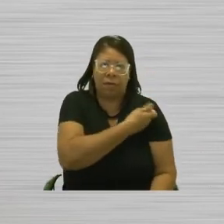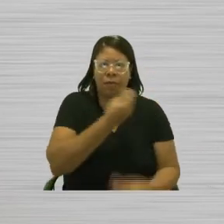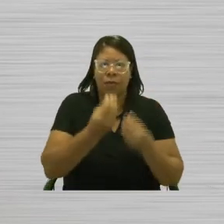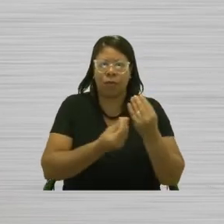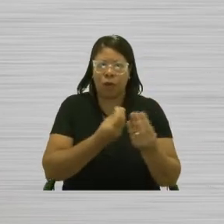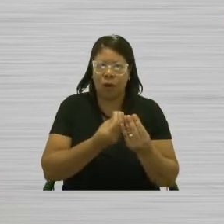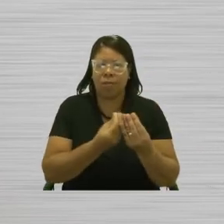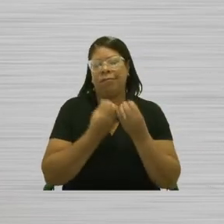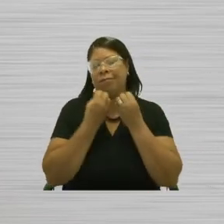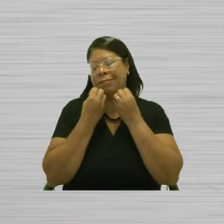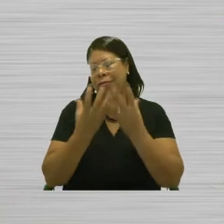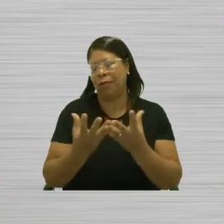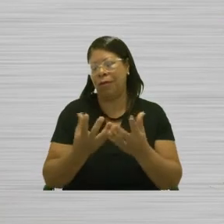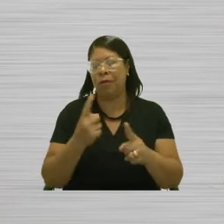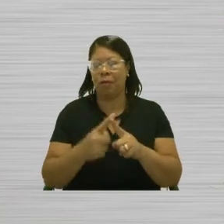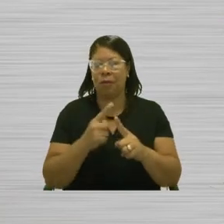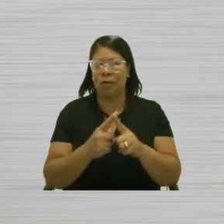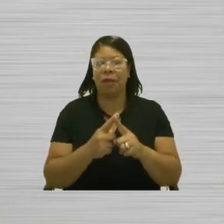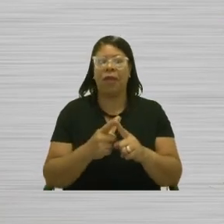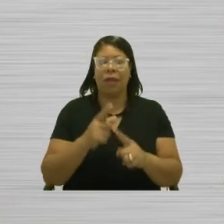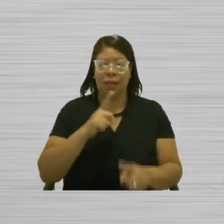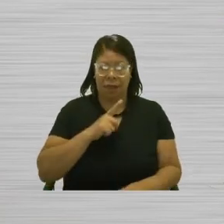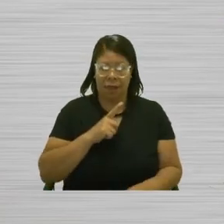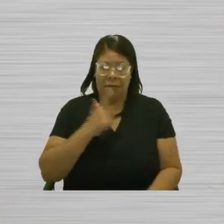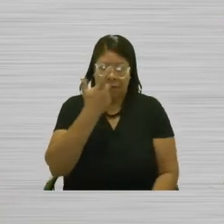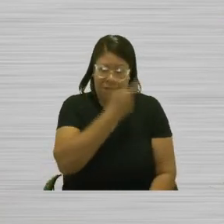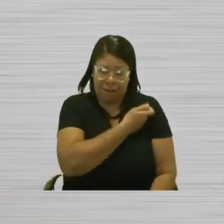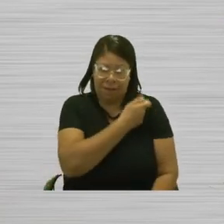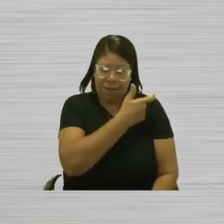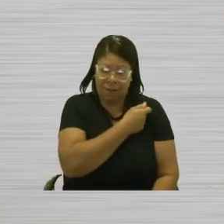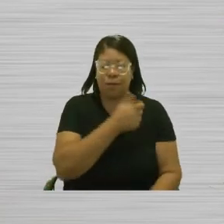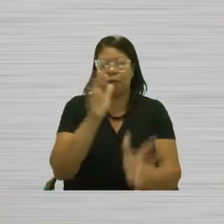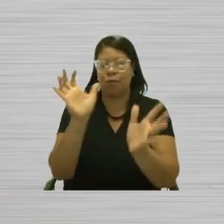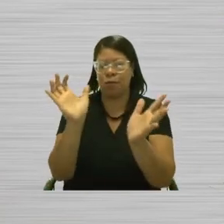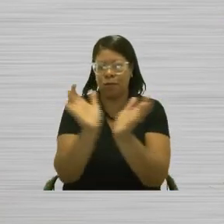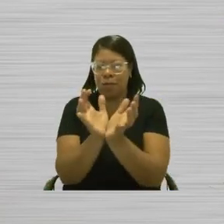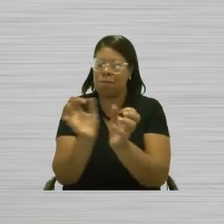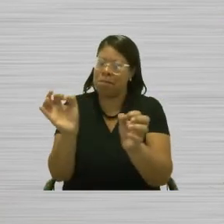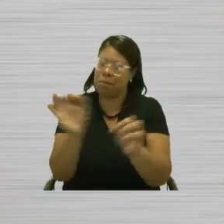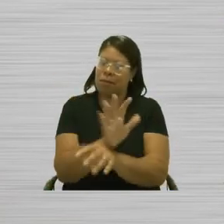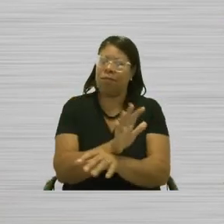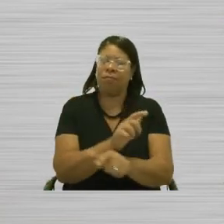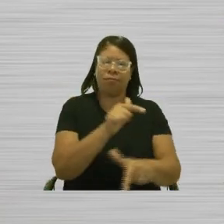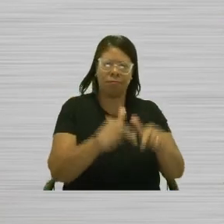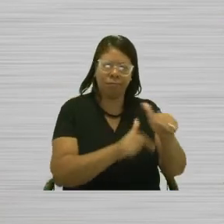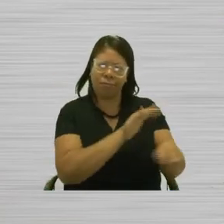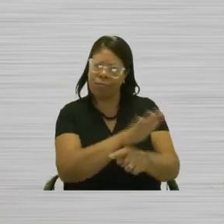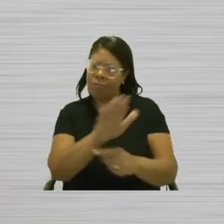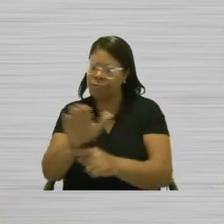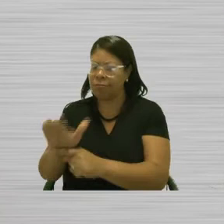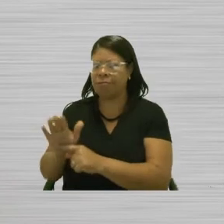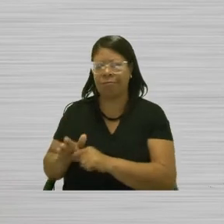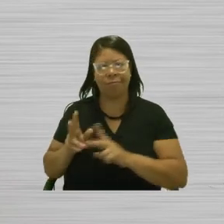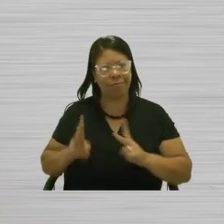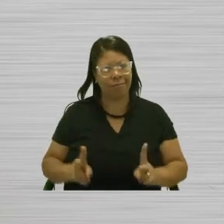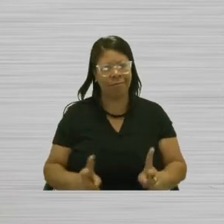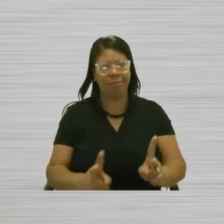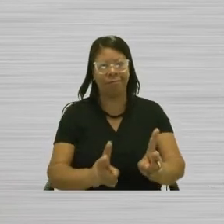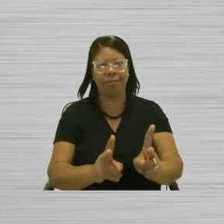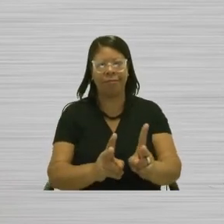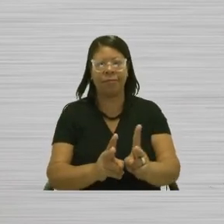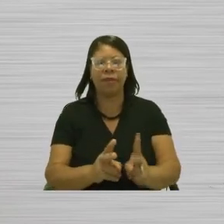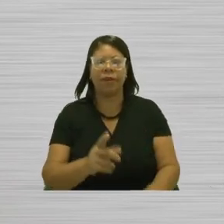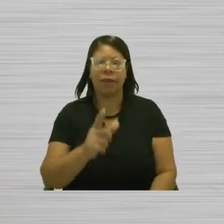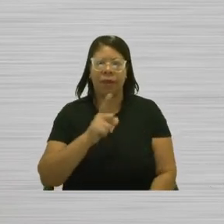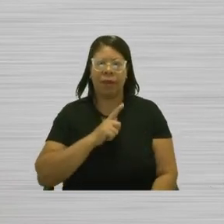as nossas equipes estão ali prontas para trabalhar e fazer a cobertura da população do seu território. Então, a gente tem